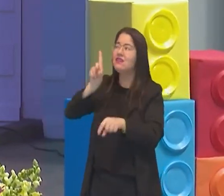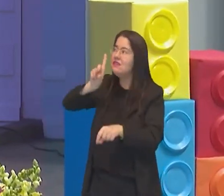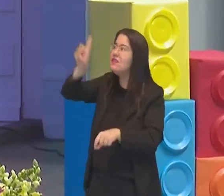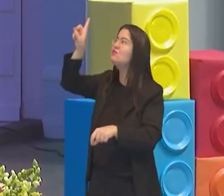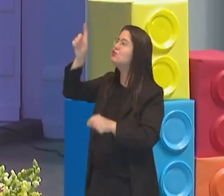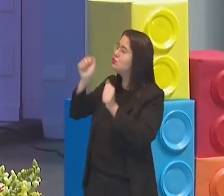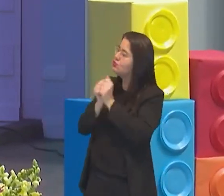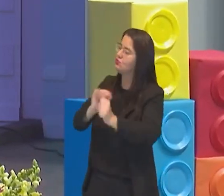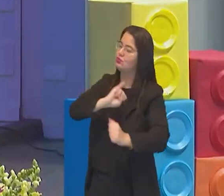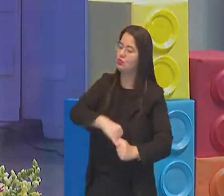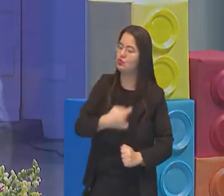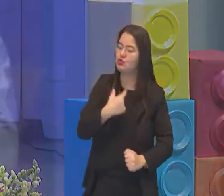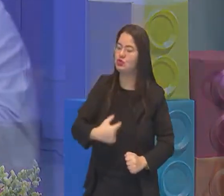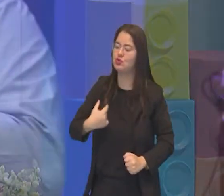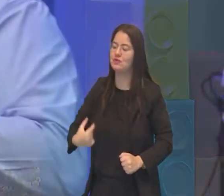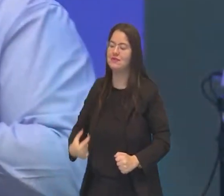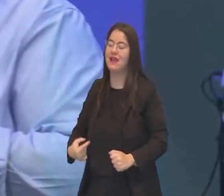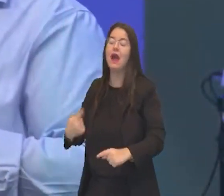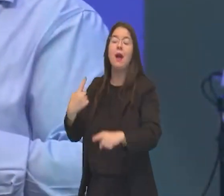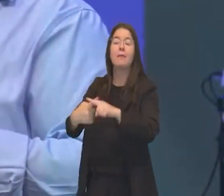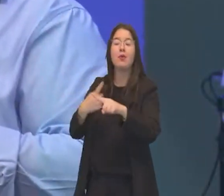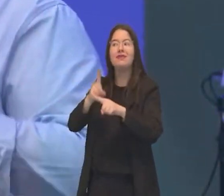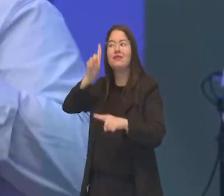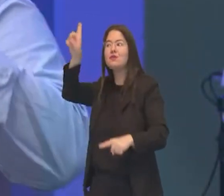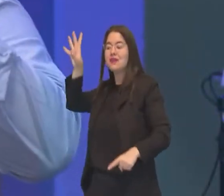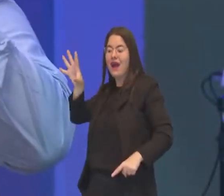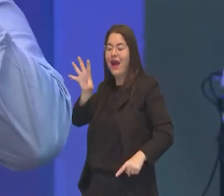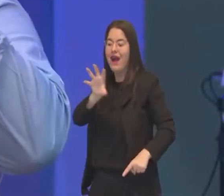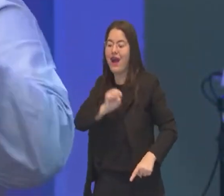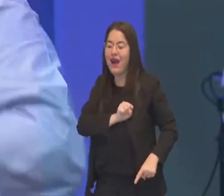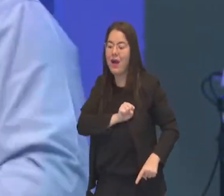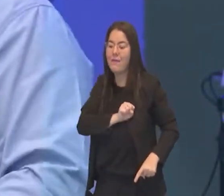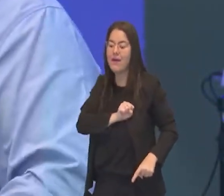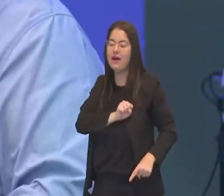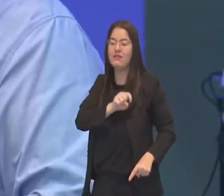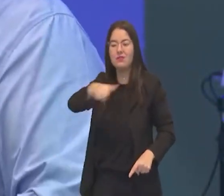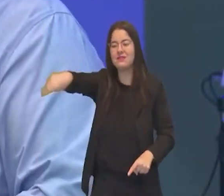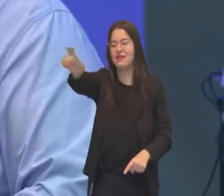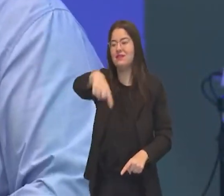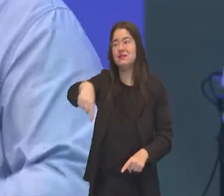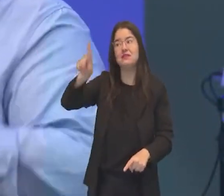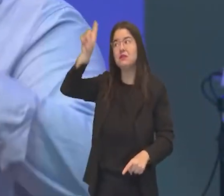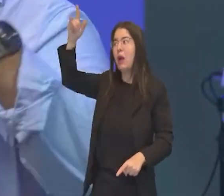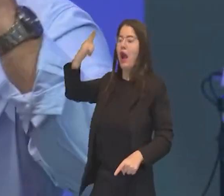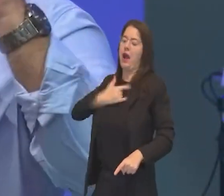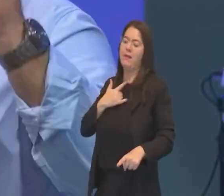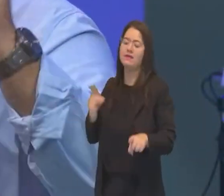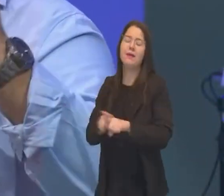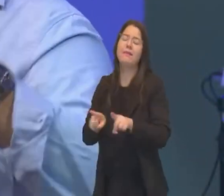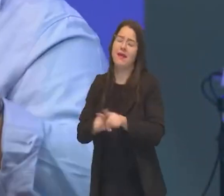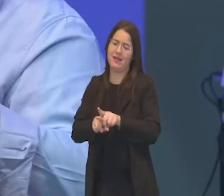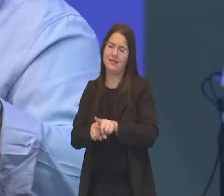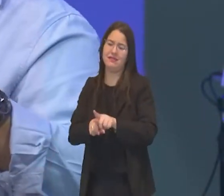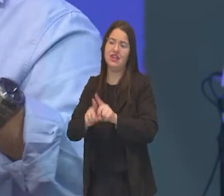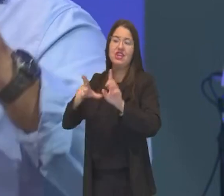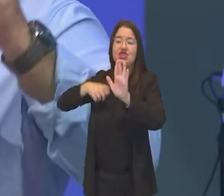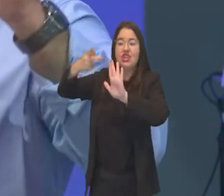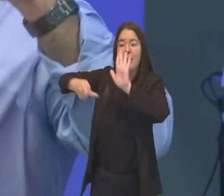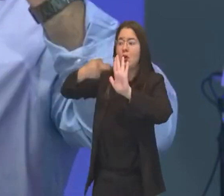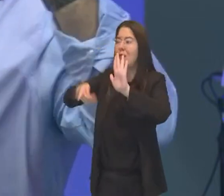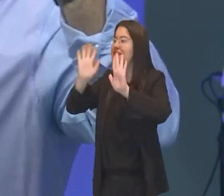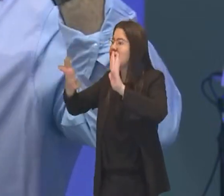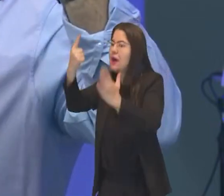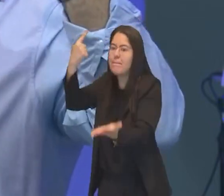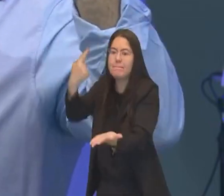Egito, porque Ele ama a mim e ama a você também. Havia uma promessa feita